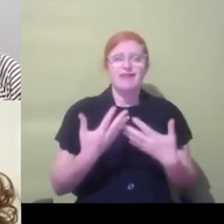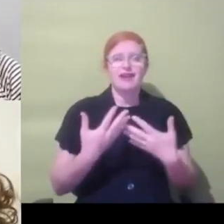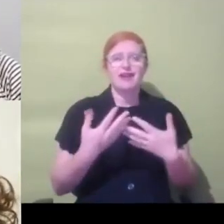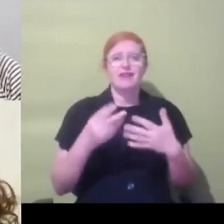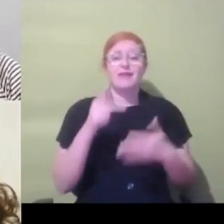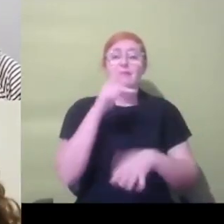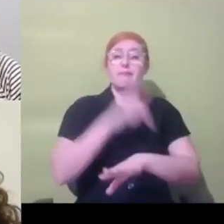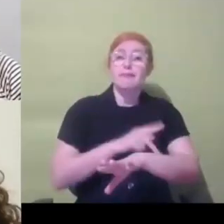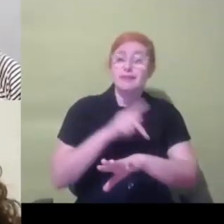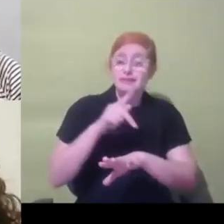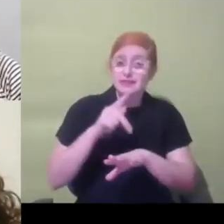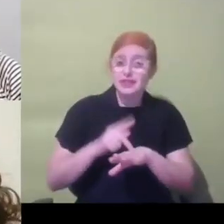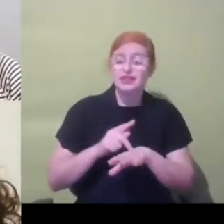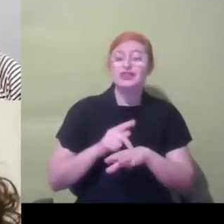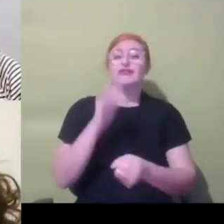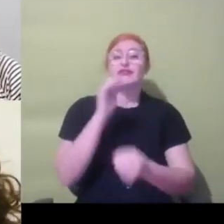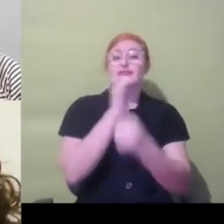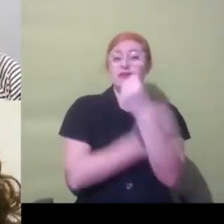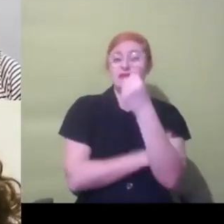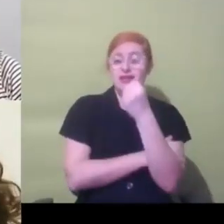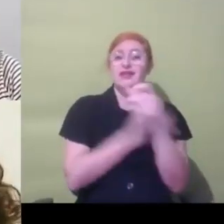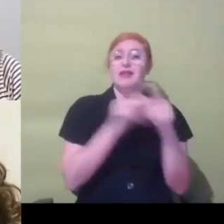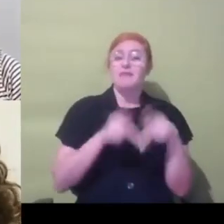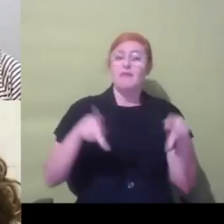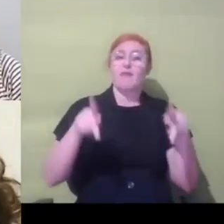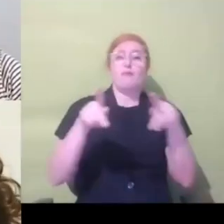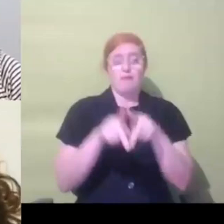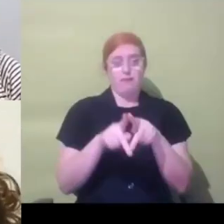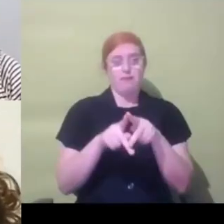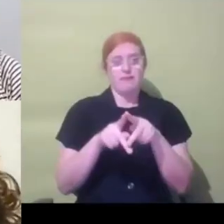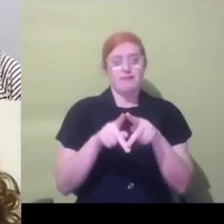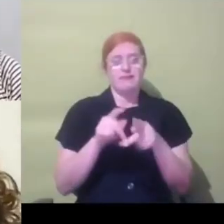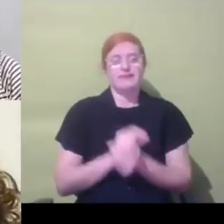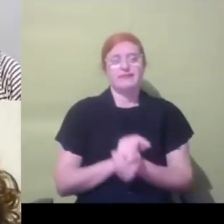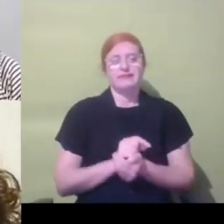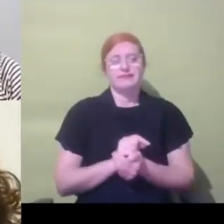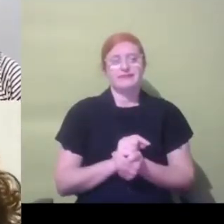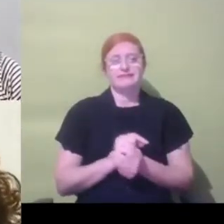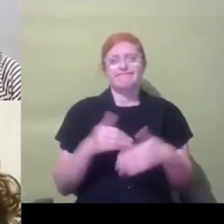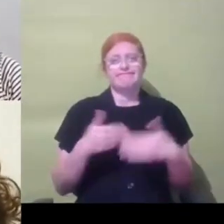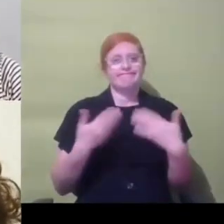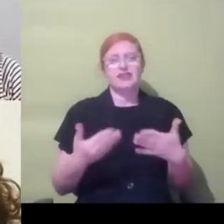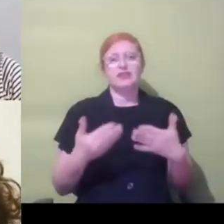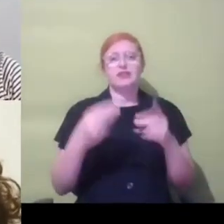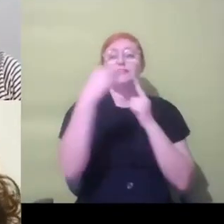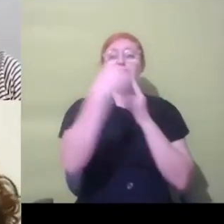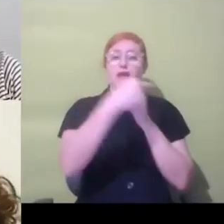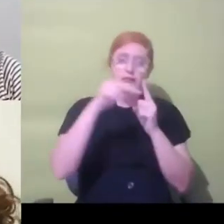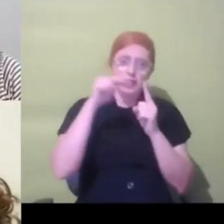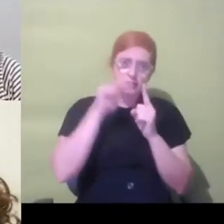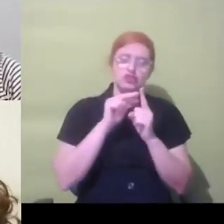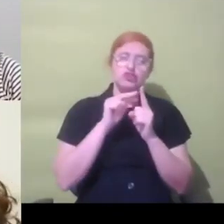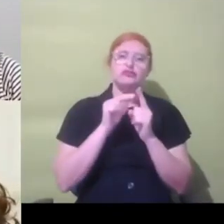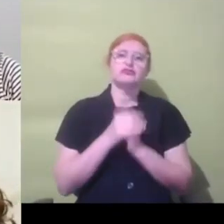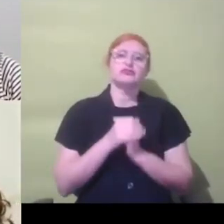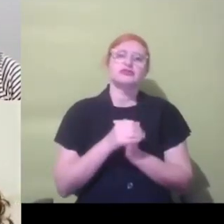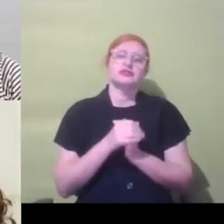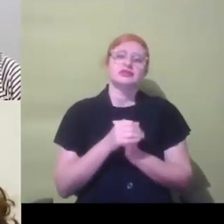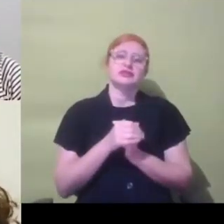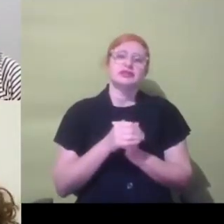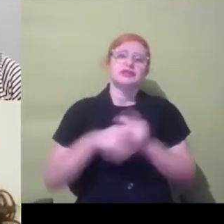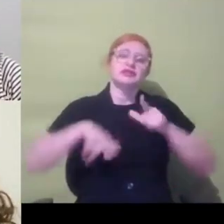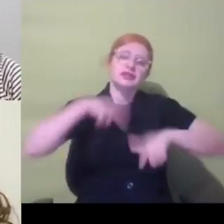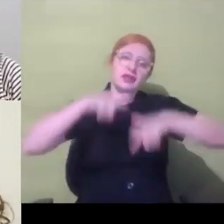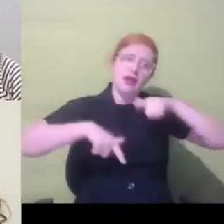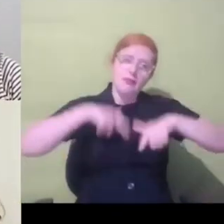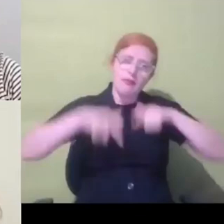pedagogia feminista e popular, né? Assim, então, são perspectivas que, enfim, trabalham muito